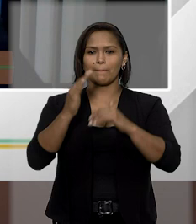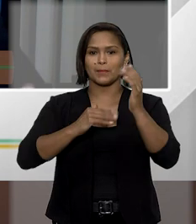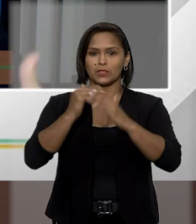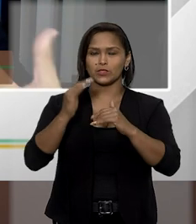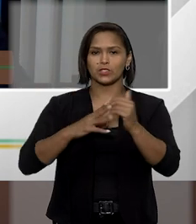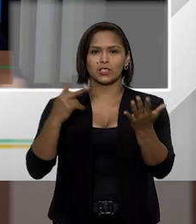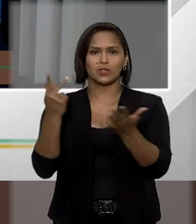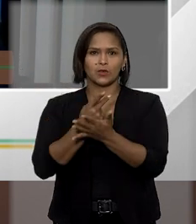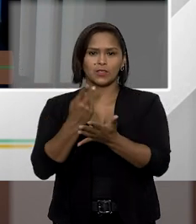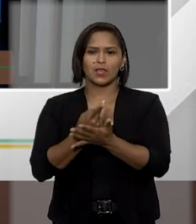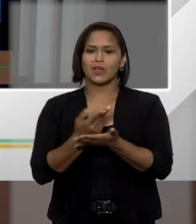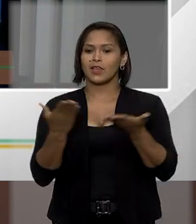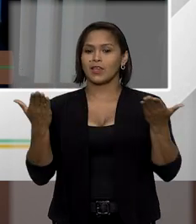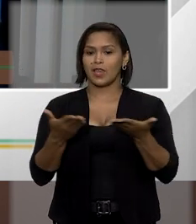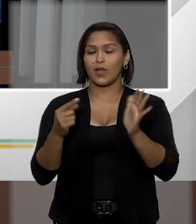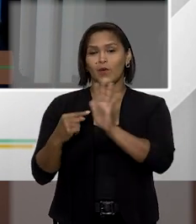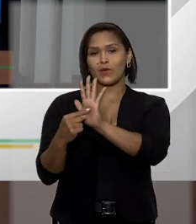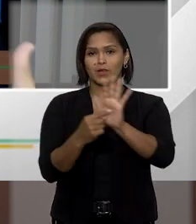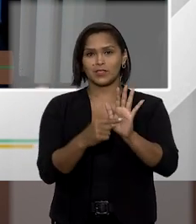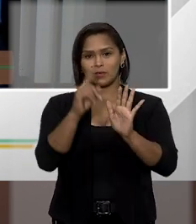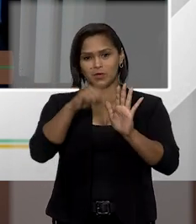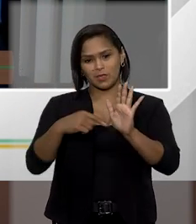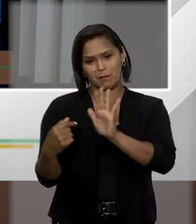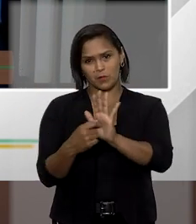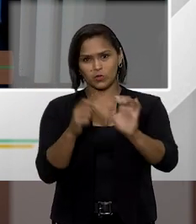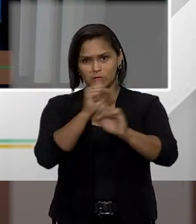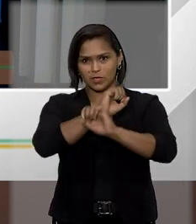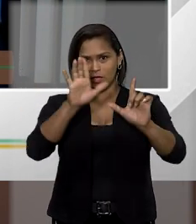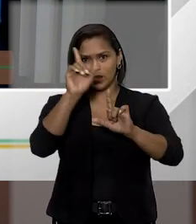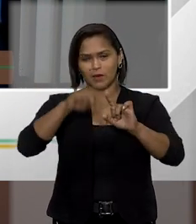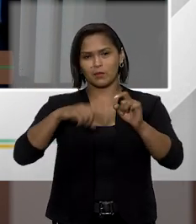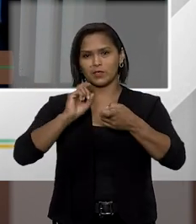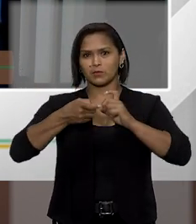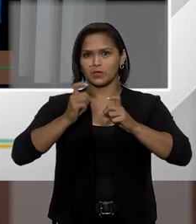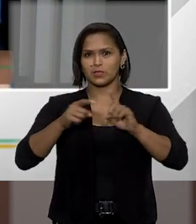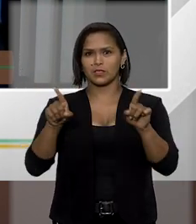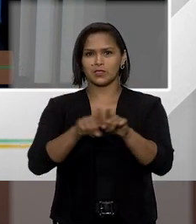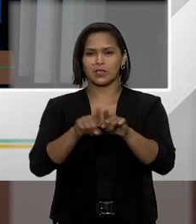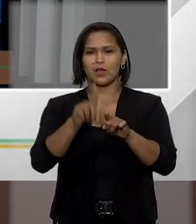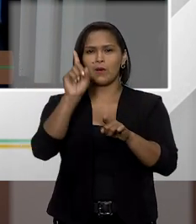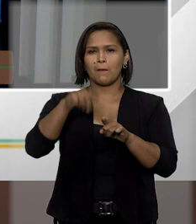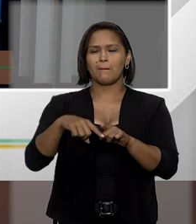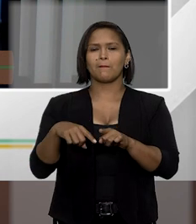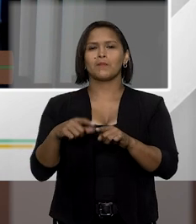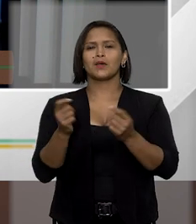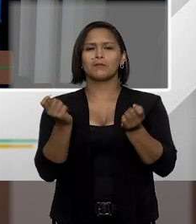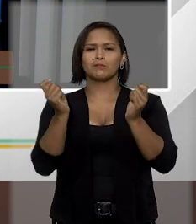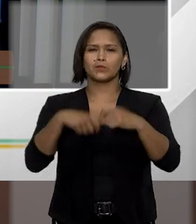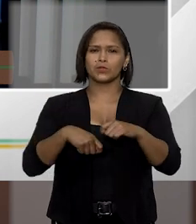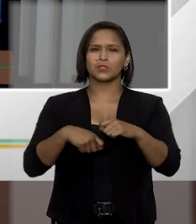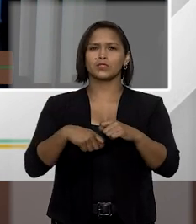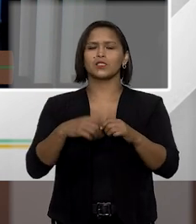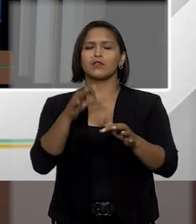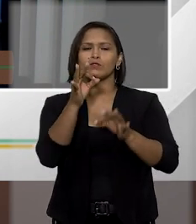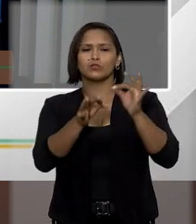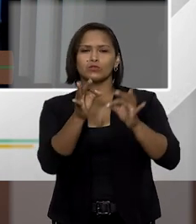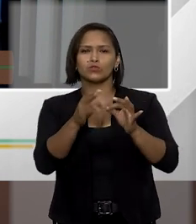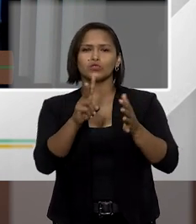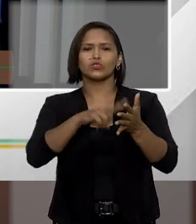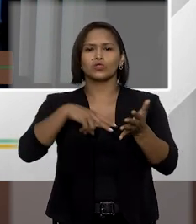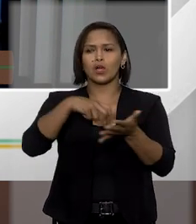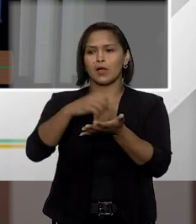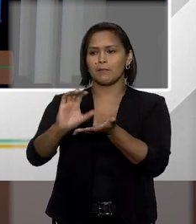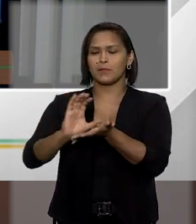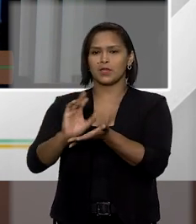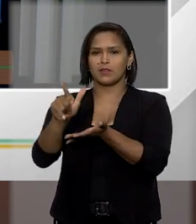infrações que ela está agora se apresentando, trazendo a lume para a administração, para eventualmente ela fazer jus a algum tipo